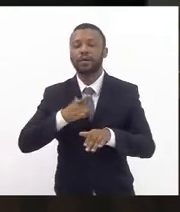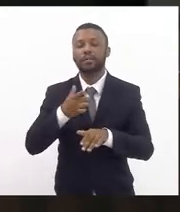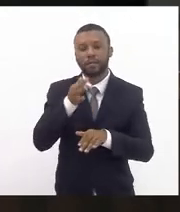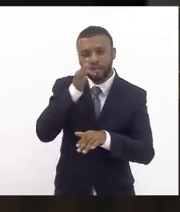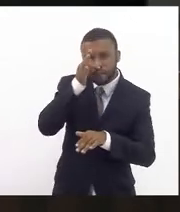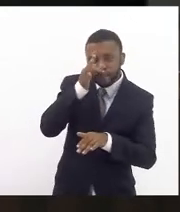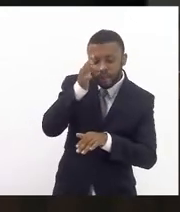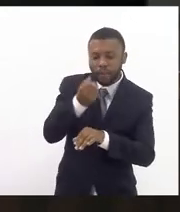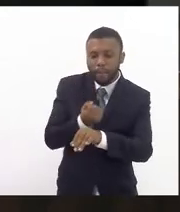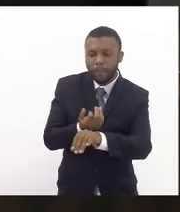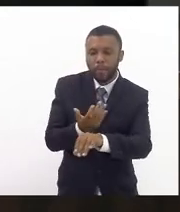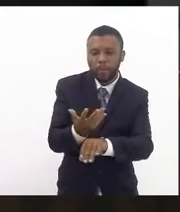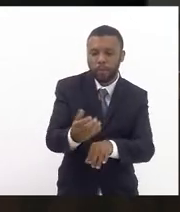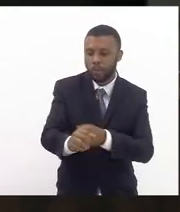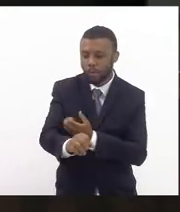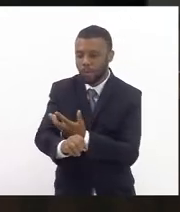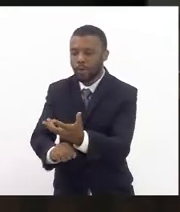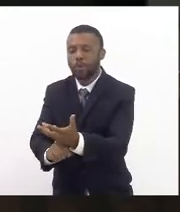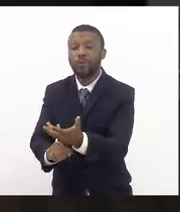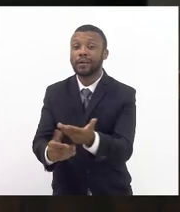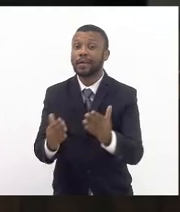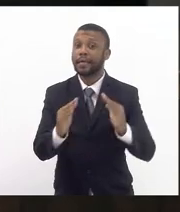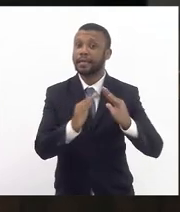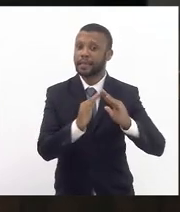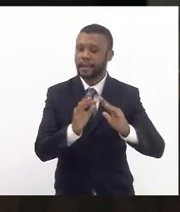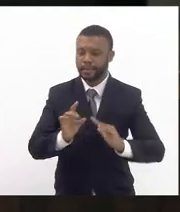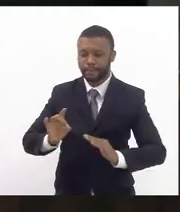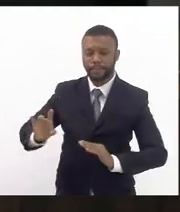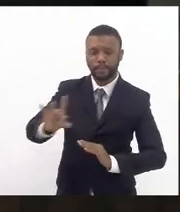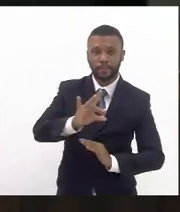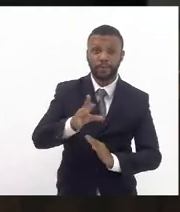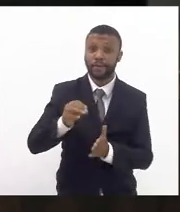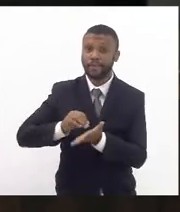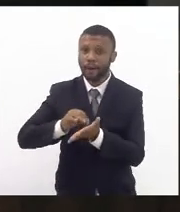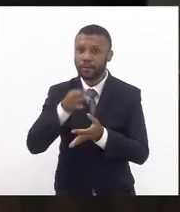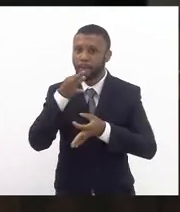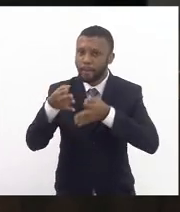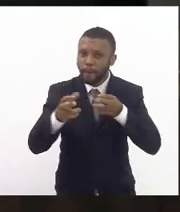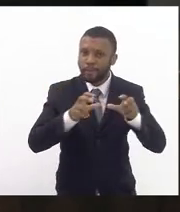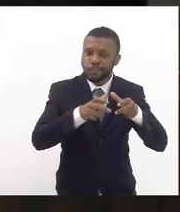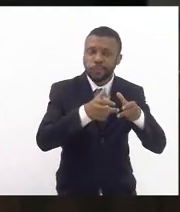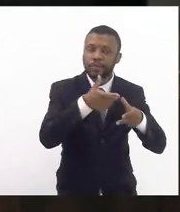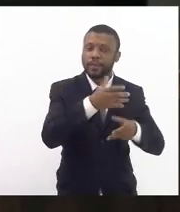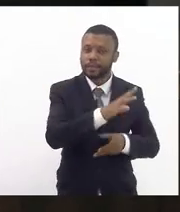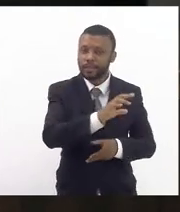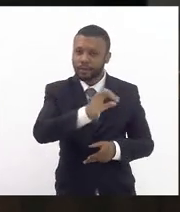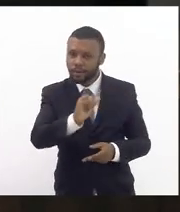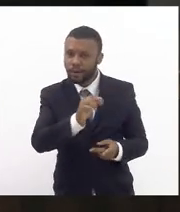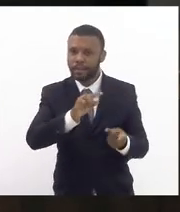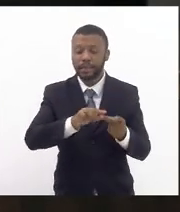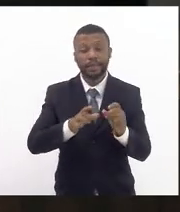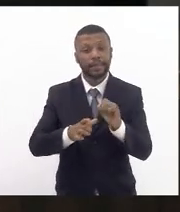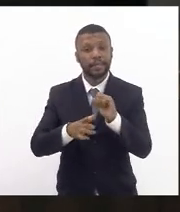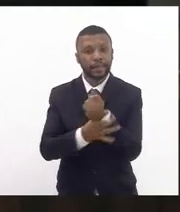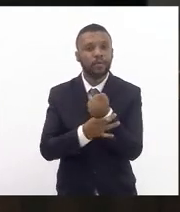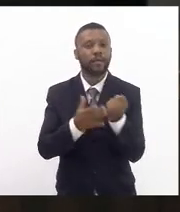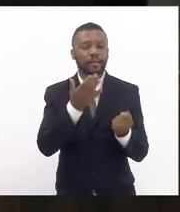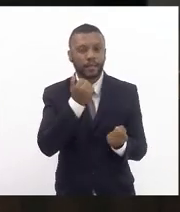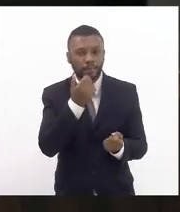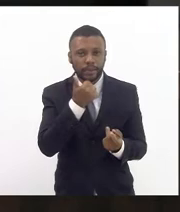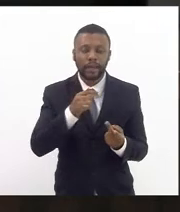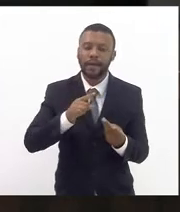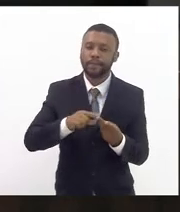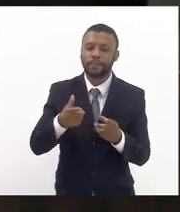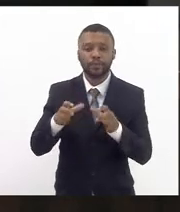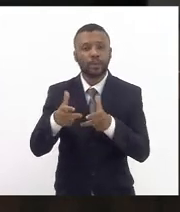e suas moradias. Pendendo de pareceres das comissões de Constituição e Justiça, de Segurança Alimentar, de Saúde, de